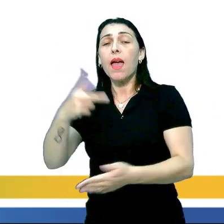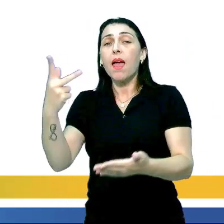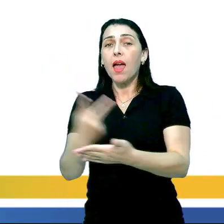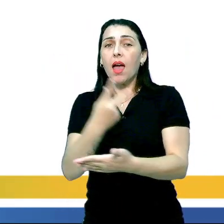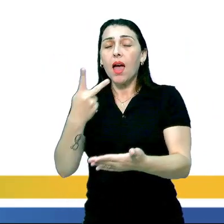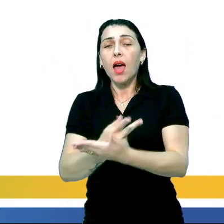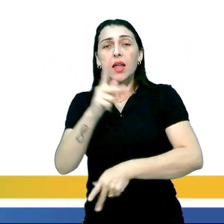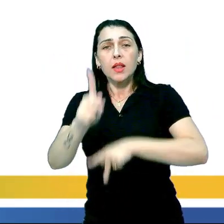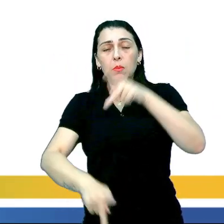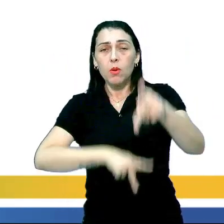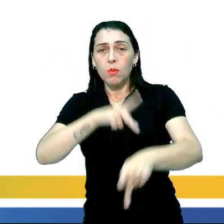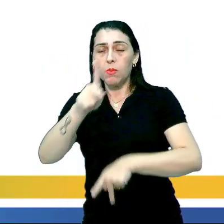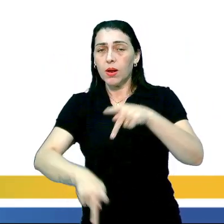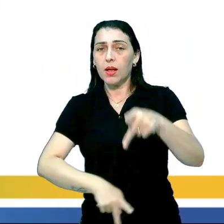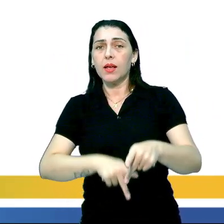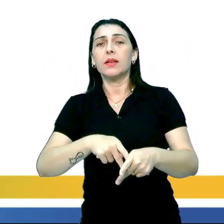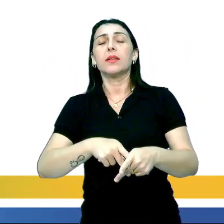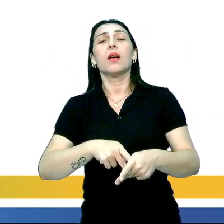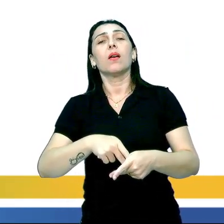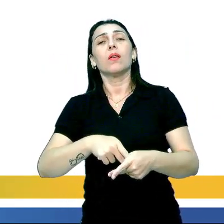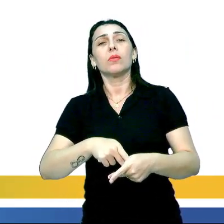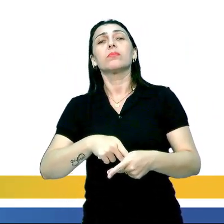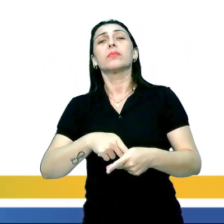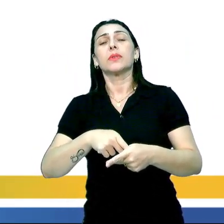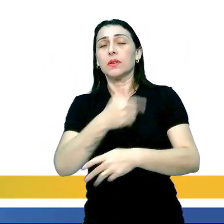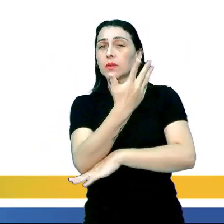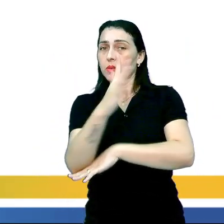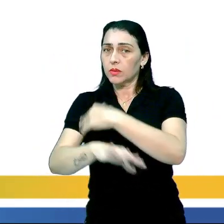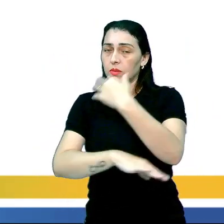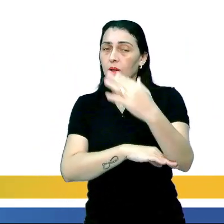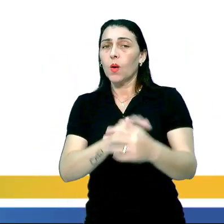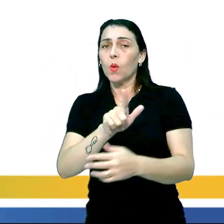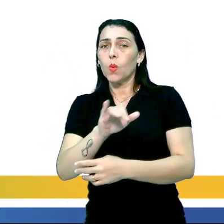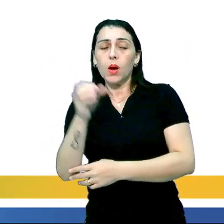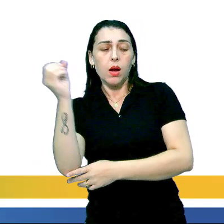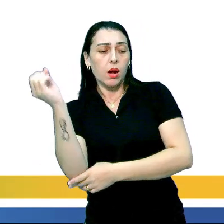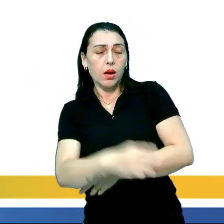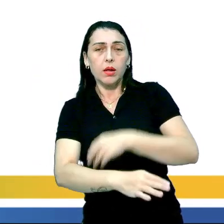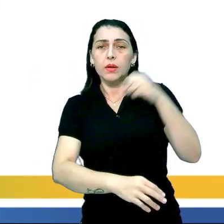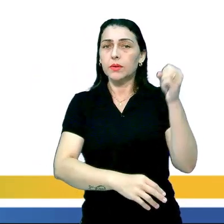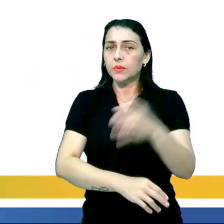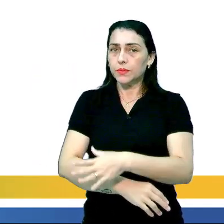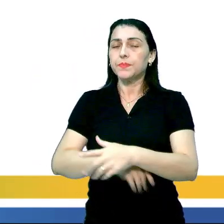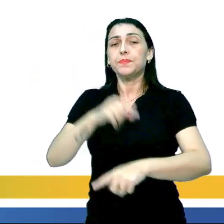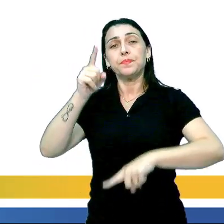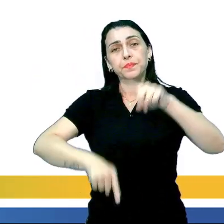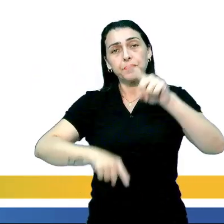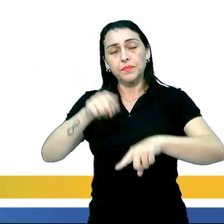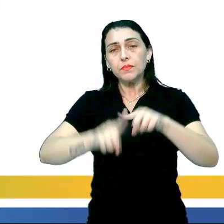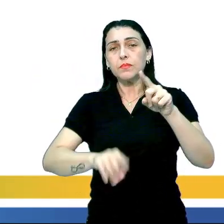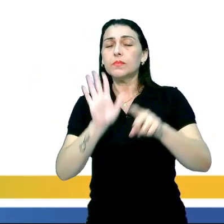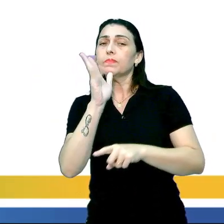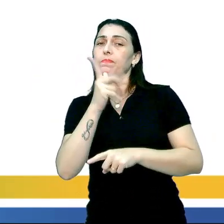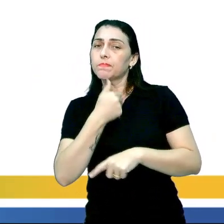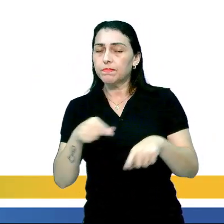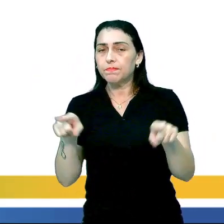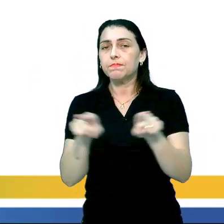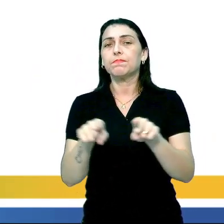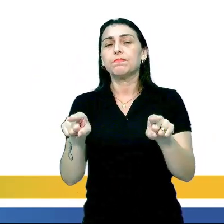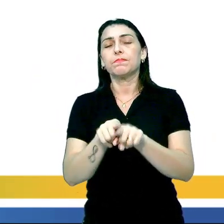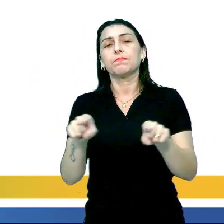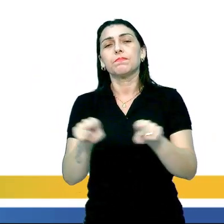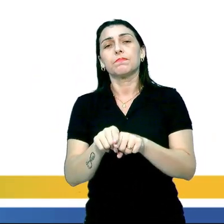quando a gente fala principalmente aí do consumo, do consumismo, a utilização de materiais que demoram muito tempo